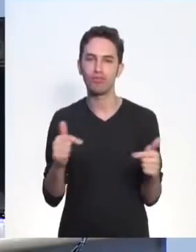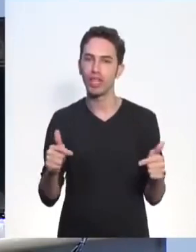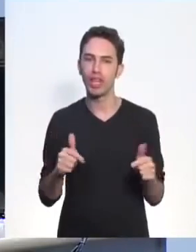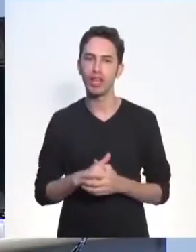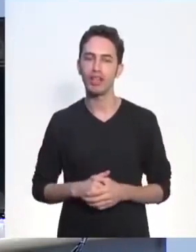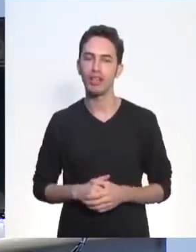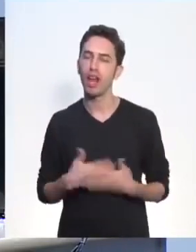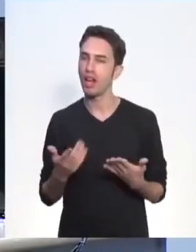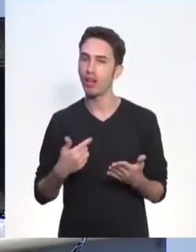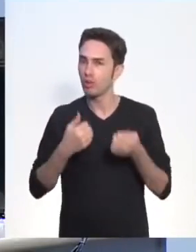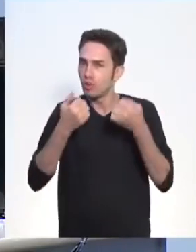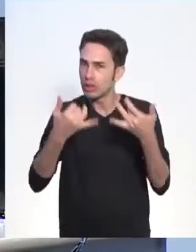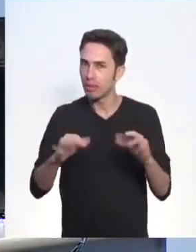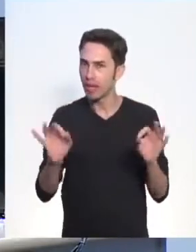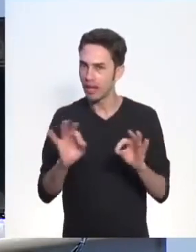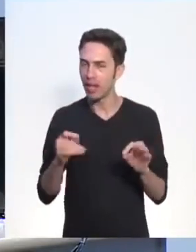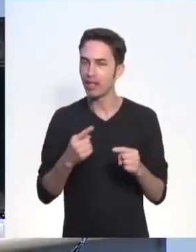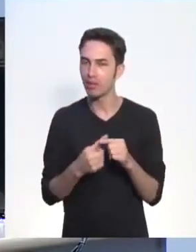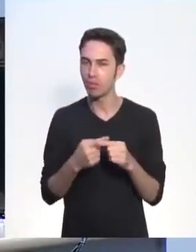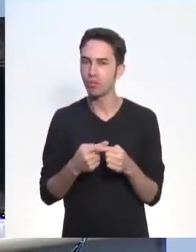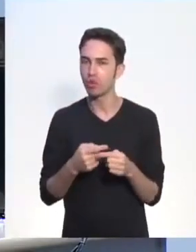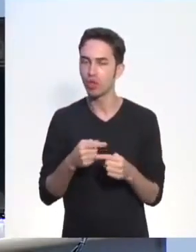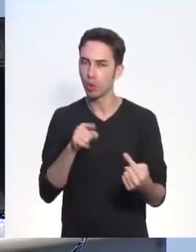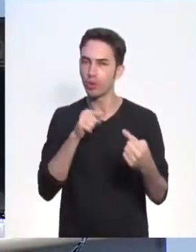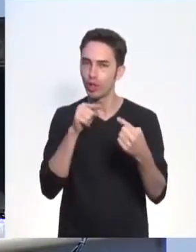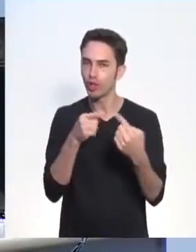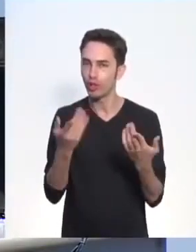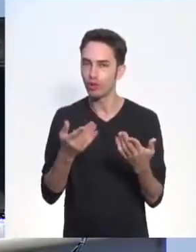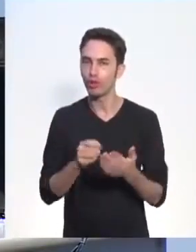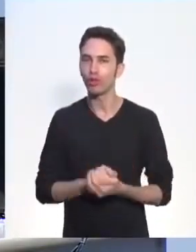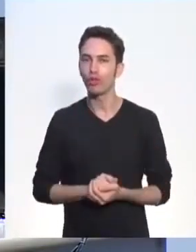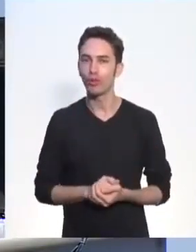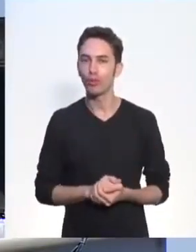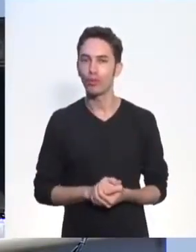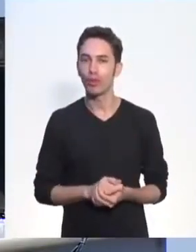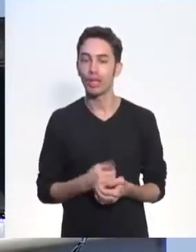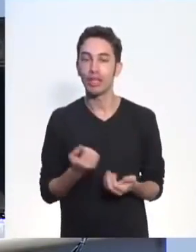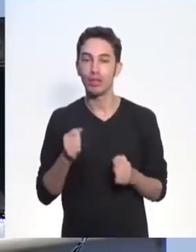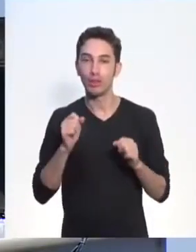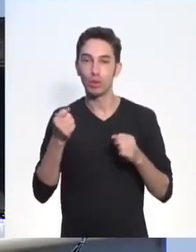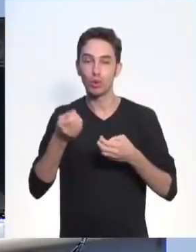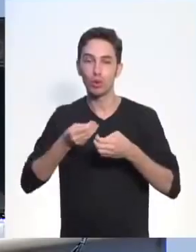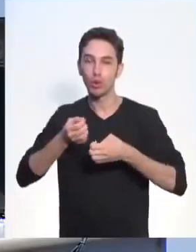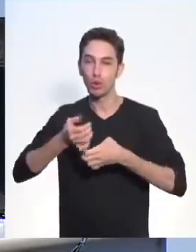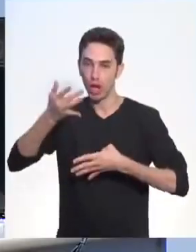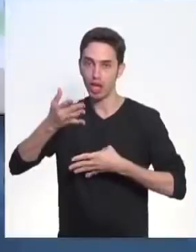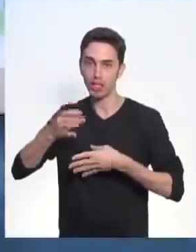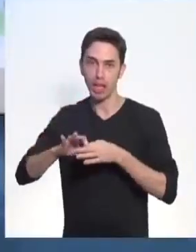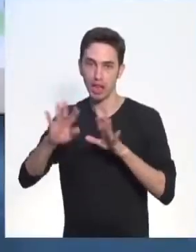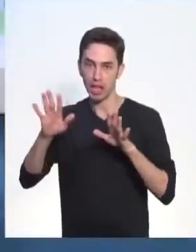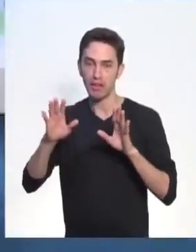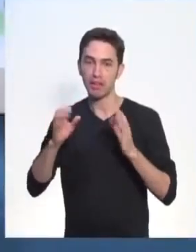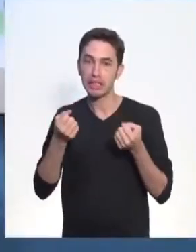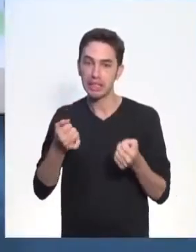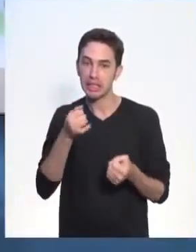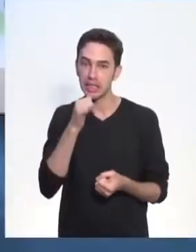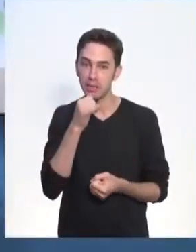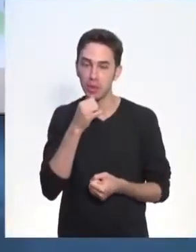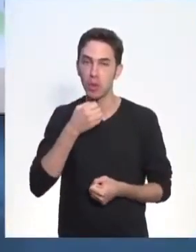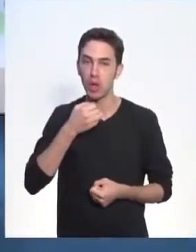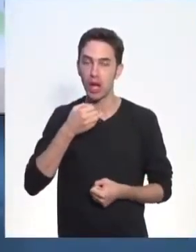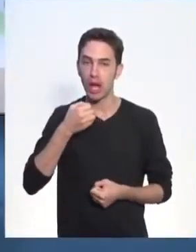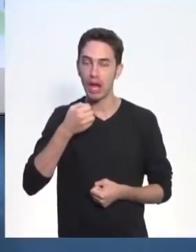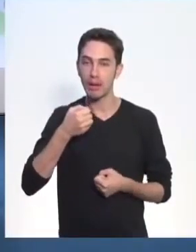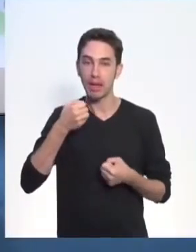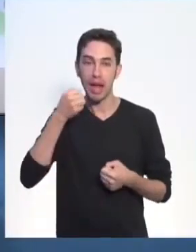fiz propositalmente, vamos fazer agora, tá? Então, está aberto o chat, se quem precisa da descrição